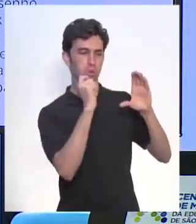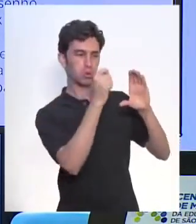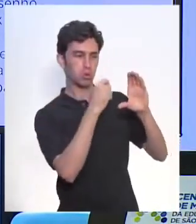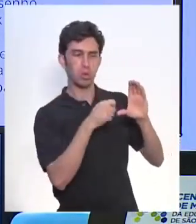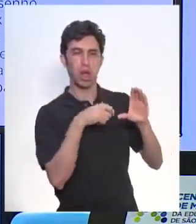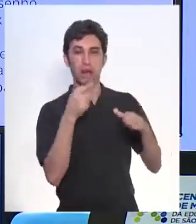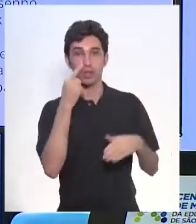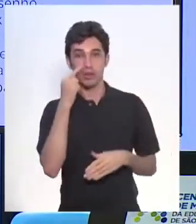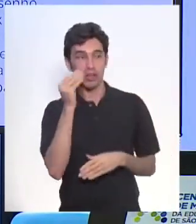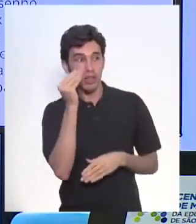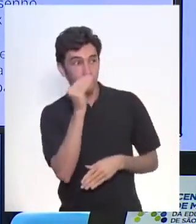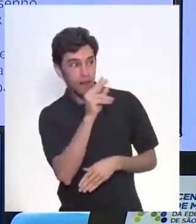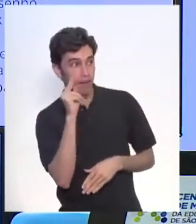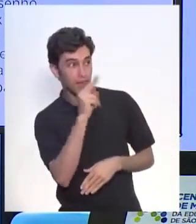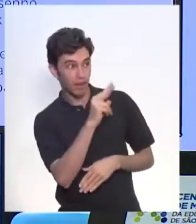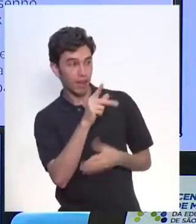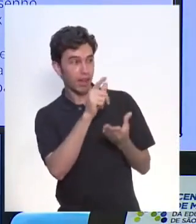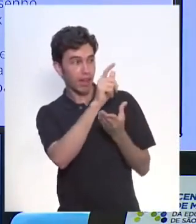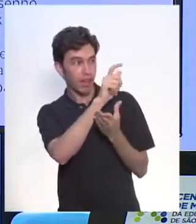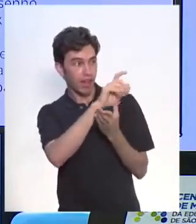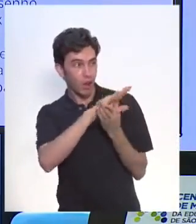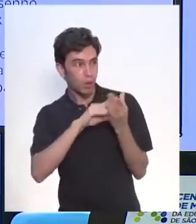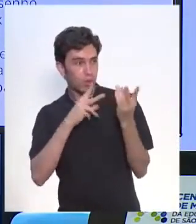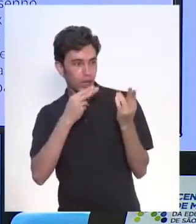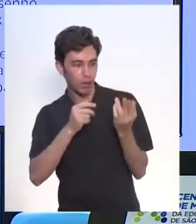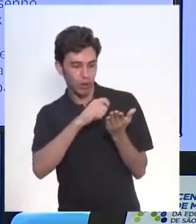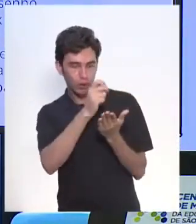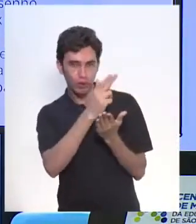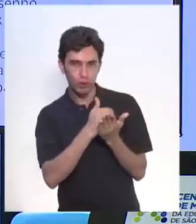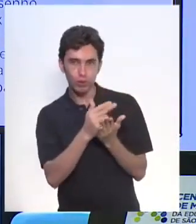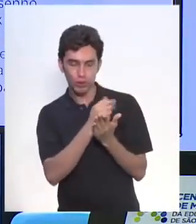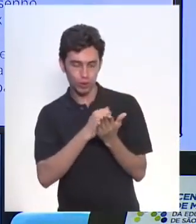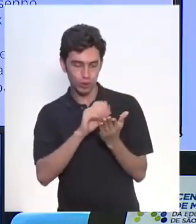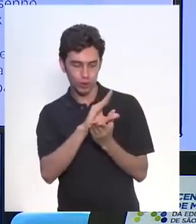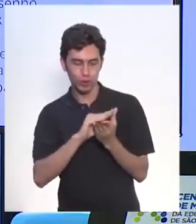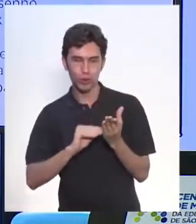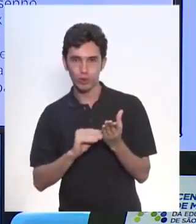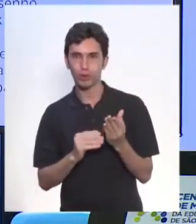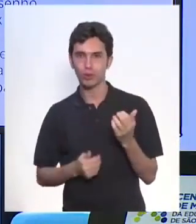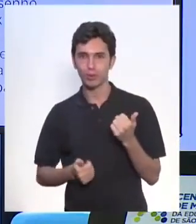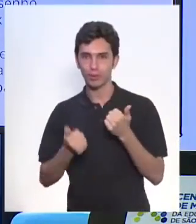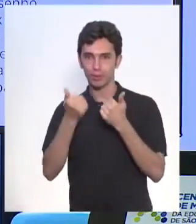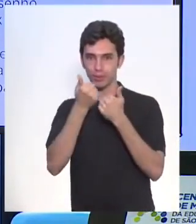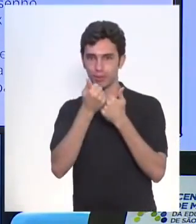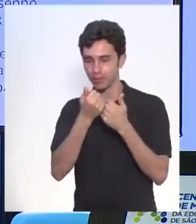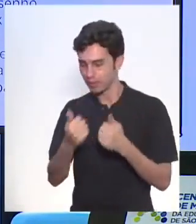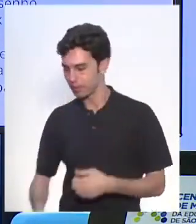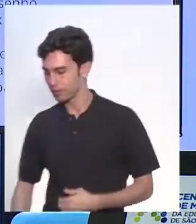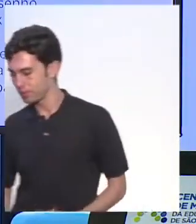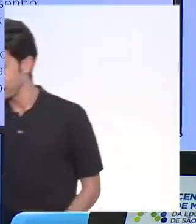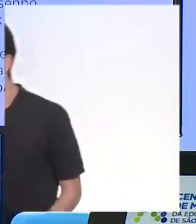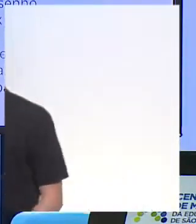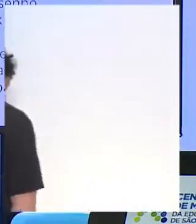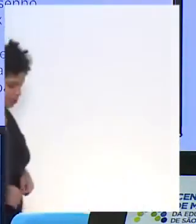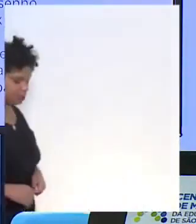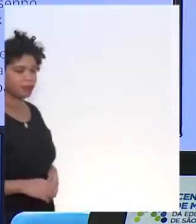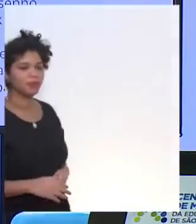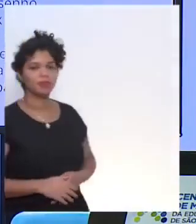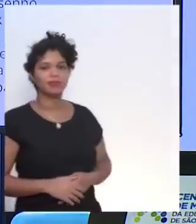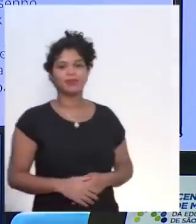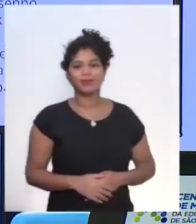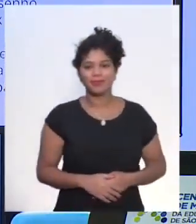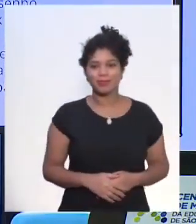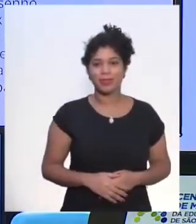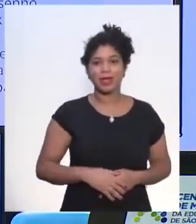né, de observação dessa imagem aí no seu caderno. Lembre-se, gente, sempre que vocês fizerem uma atividadezinha dessa,